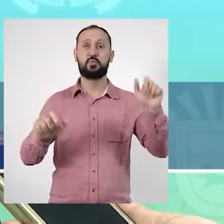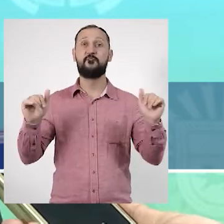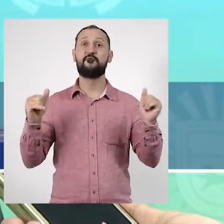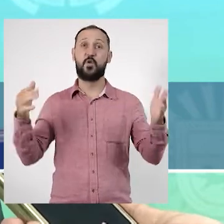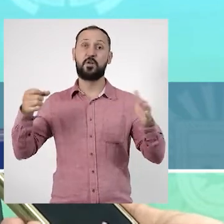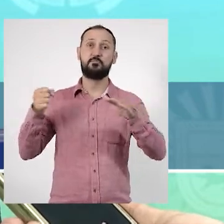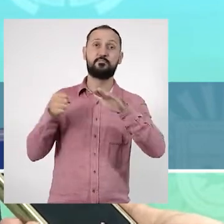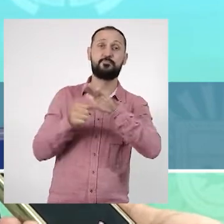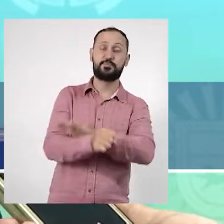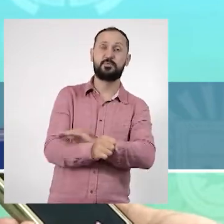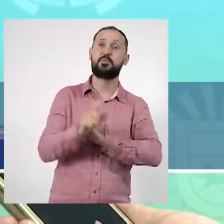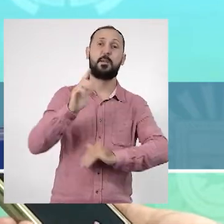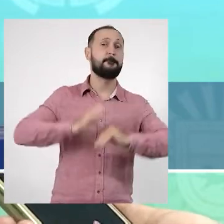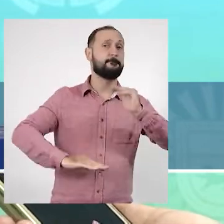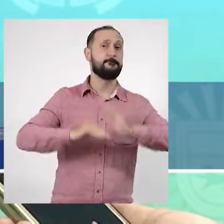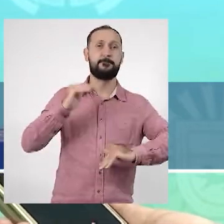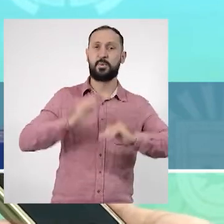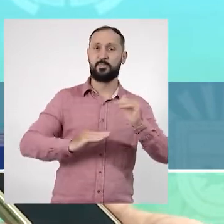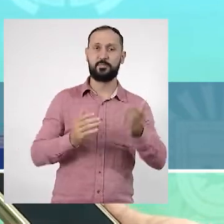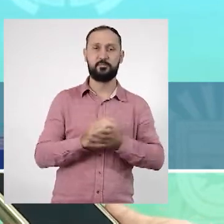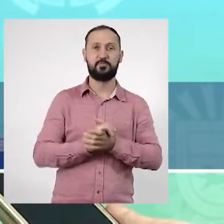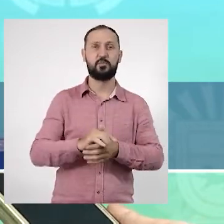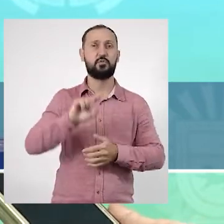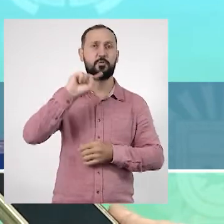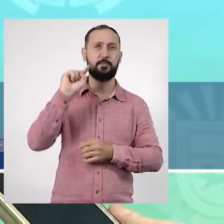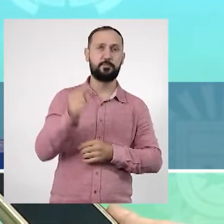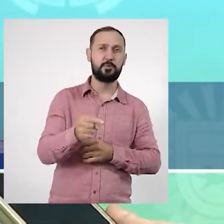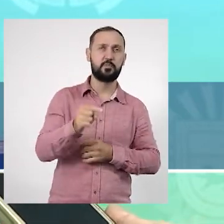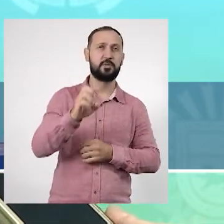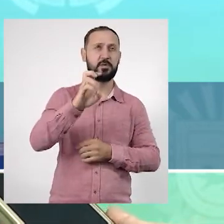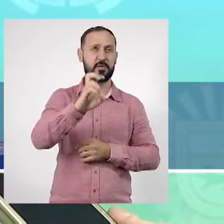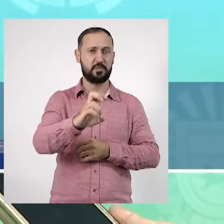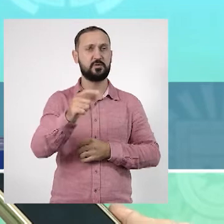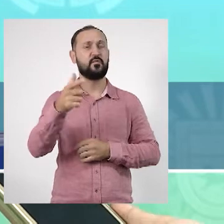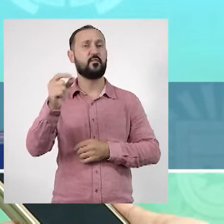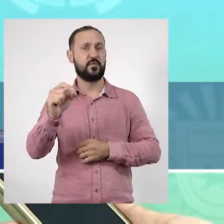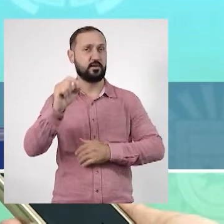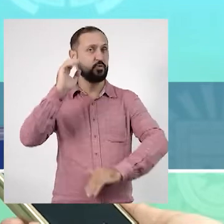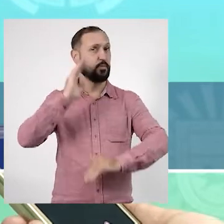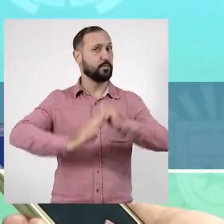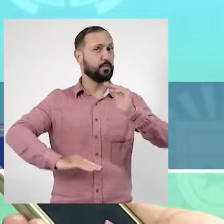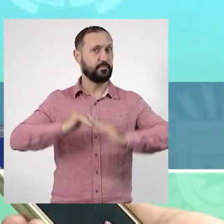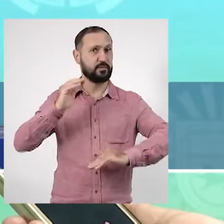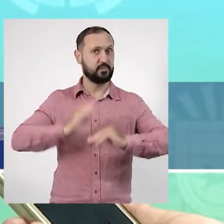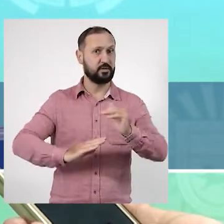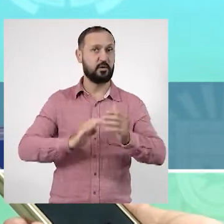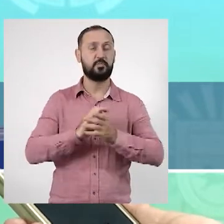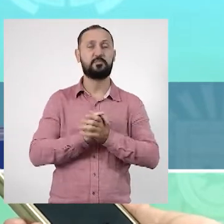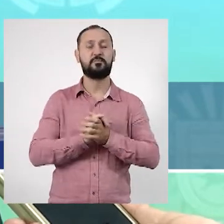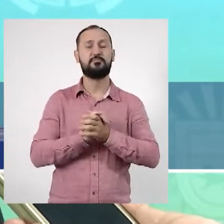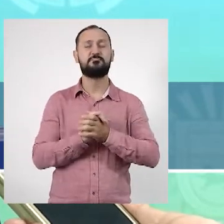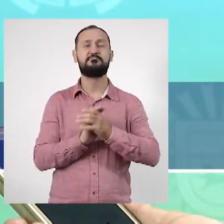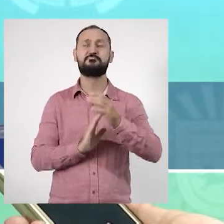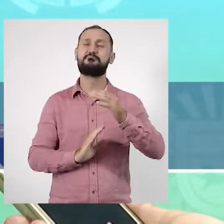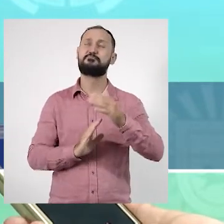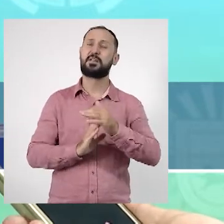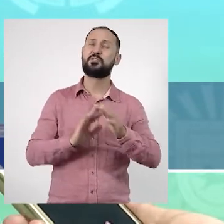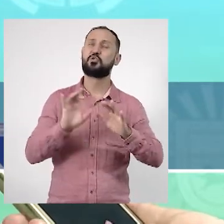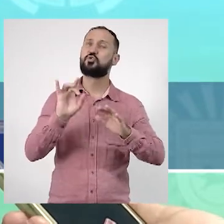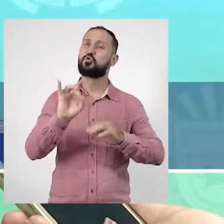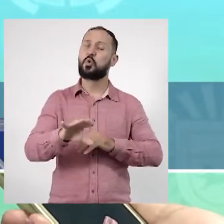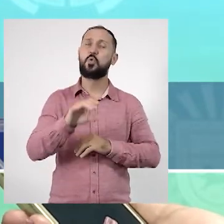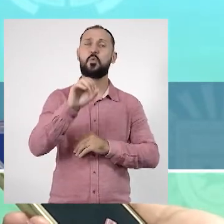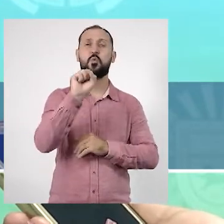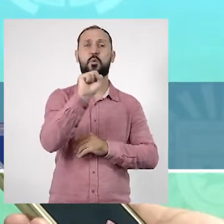ocupados por pessoas que não são funcionários da Sanesul. Então, de 1.520 empregados, não é?